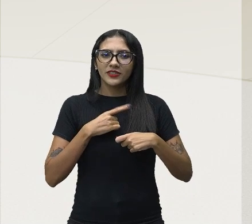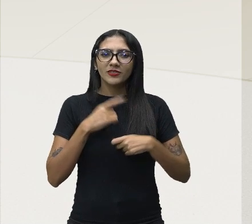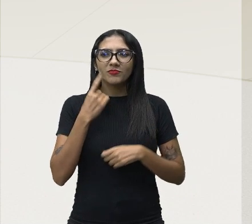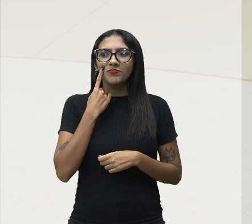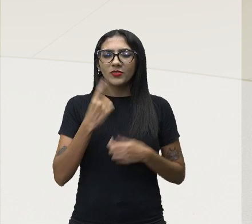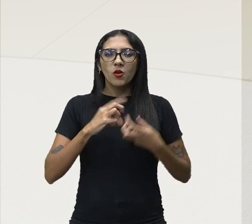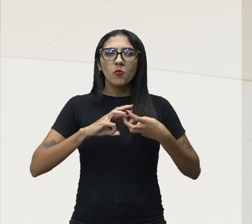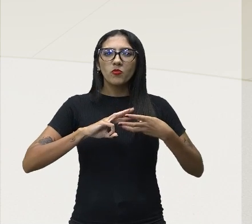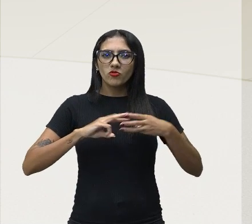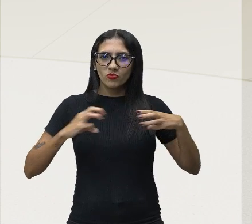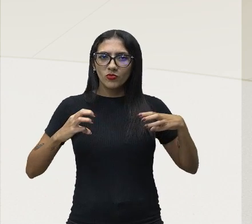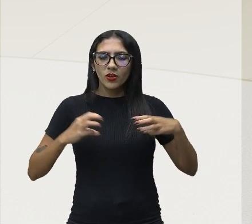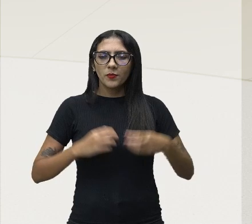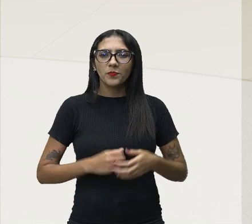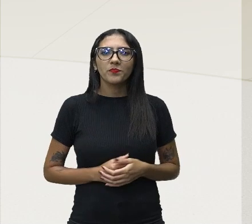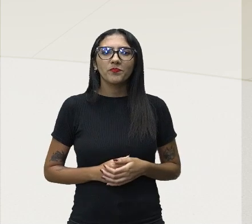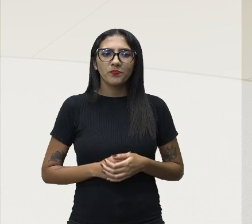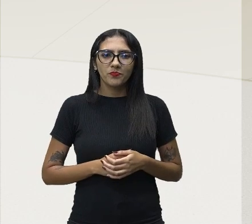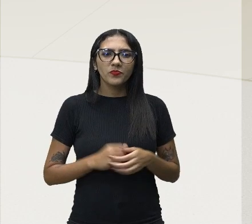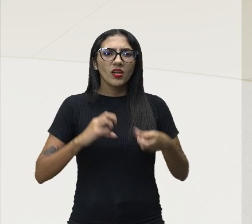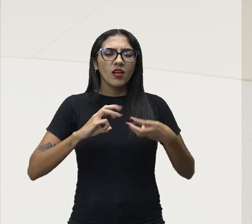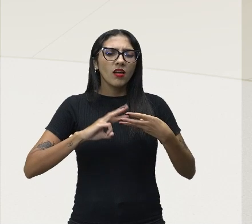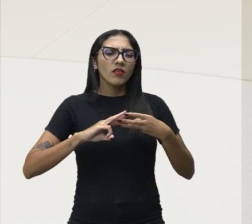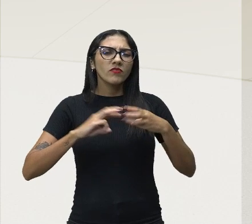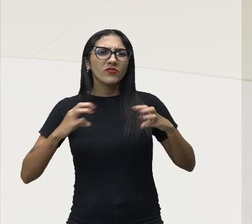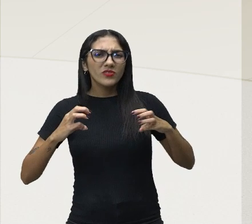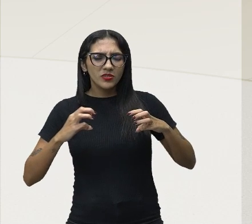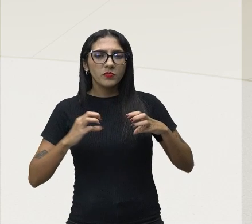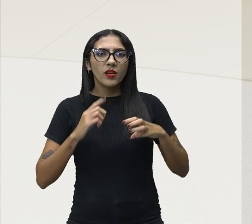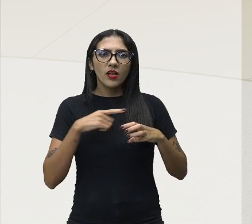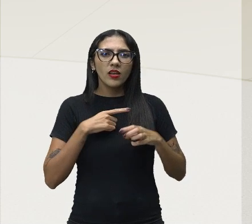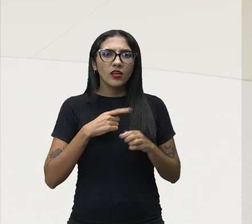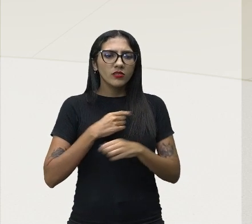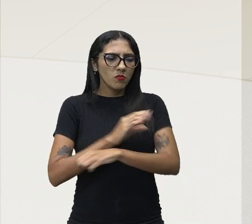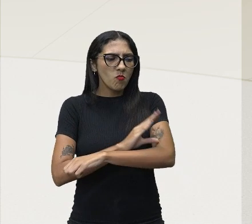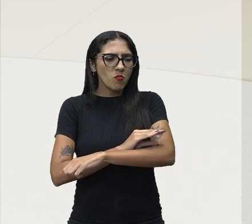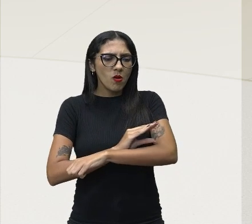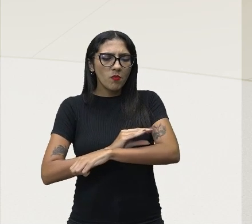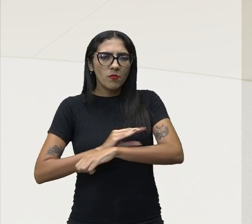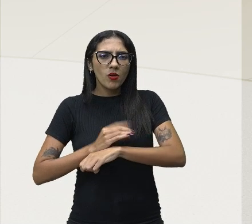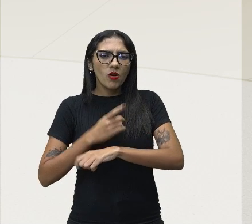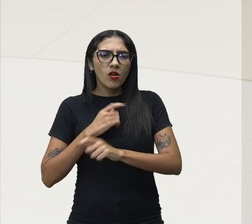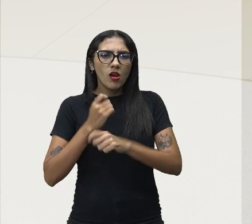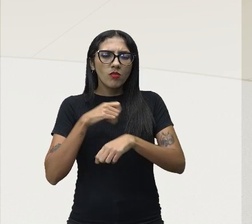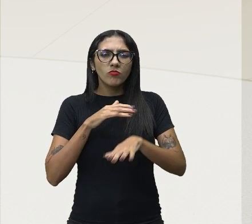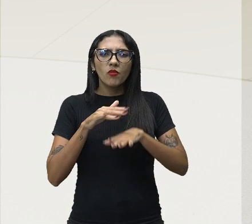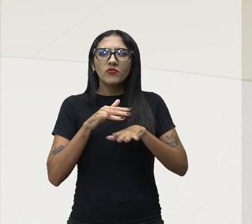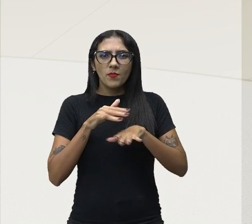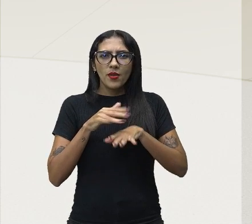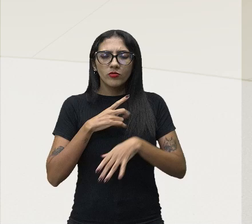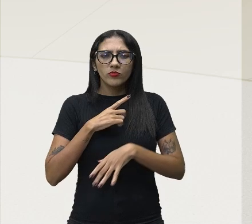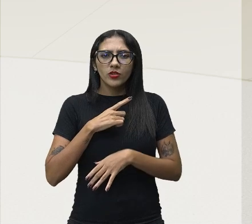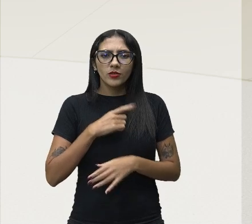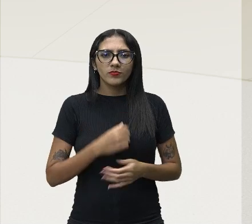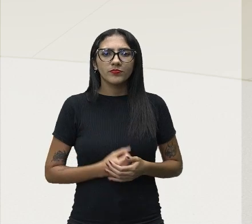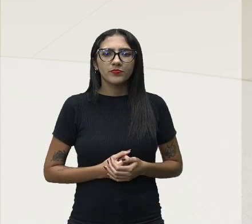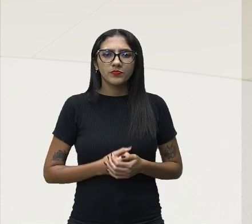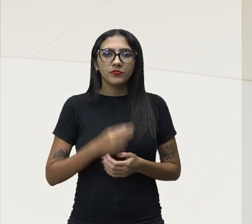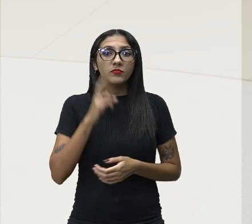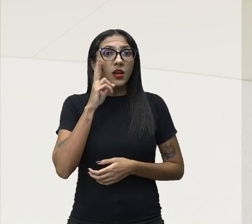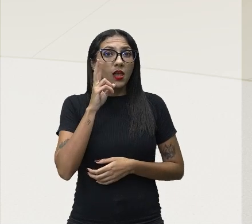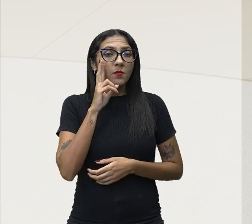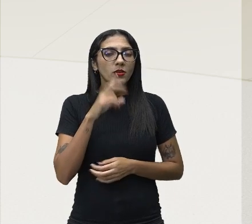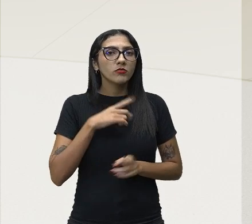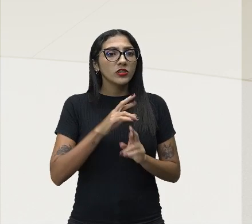sistema muscular, porque as fibras musculares elas conseguem realizar movimentos. Lembrando que existem diferentes tipos